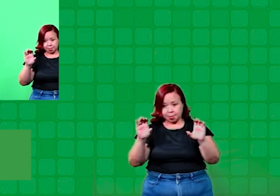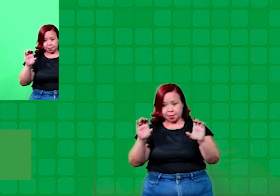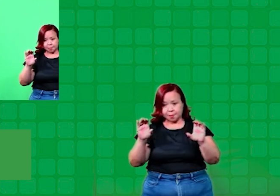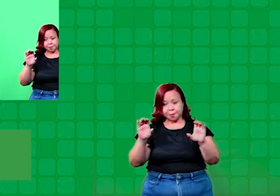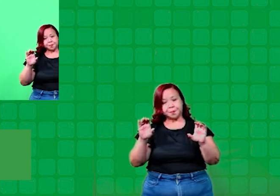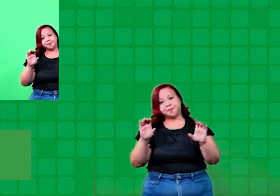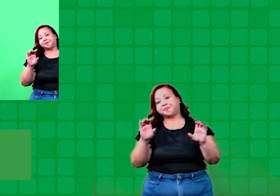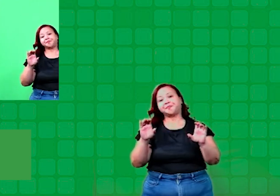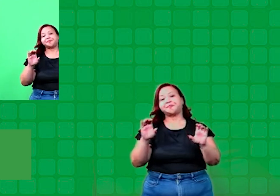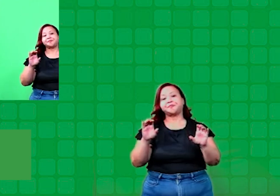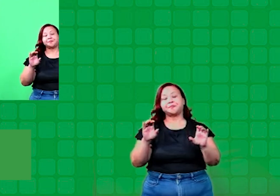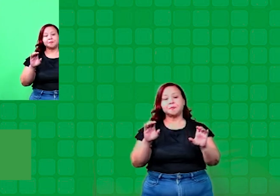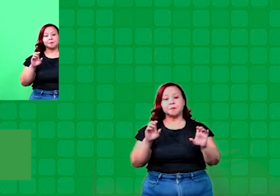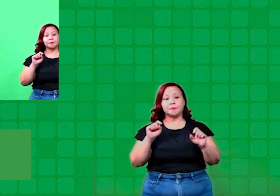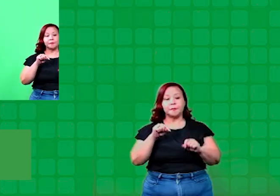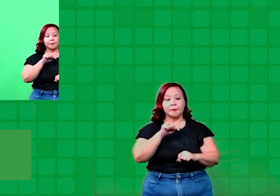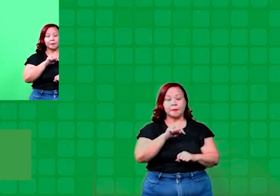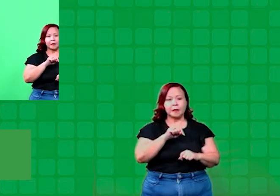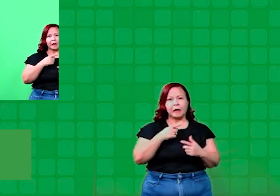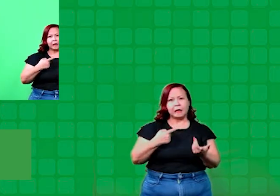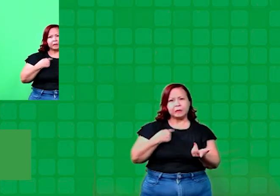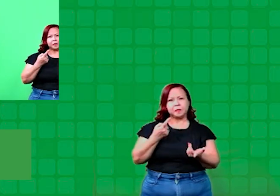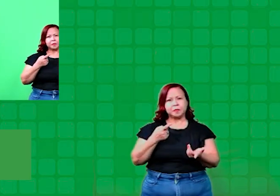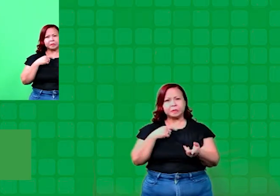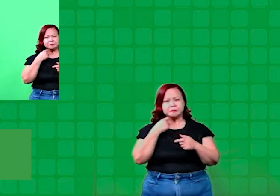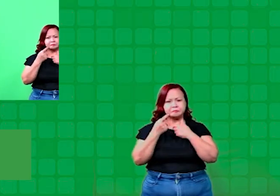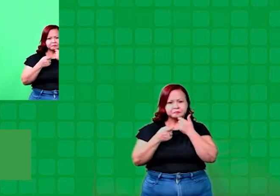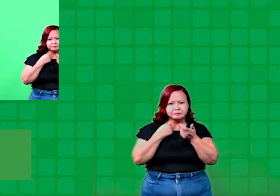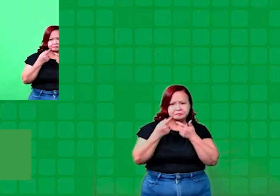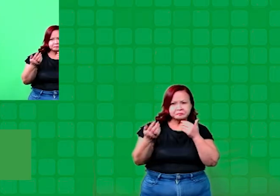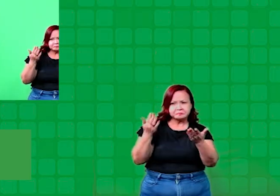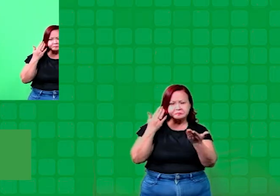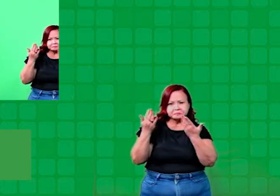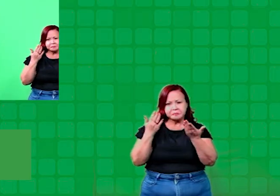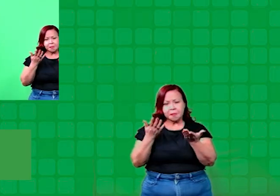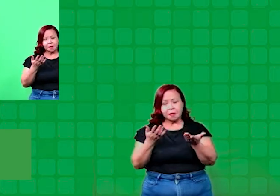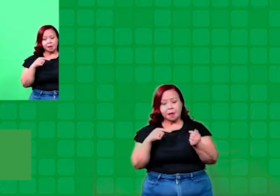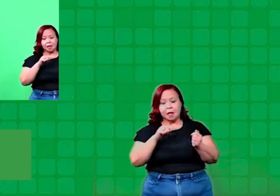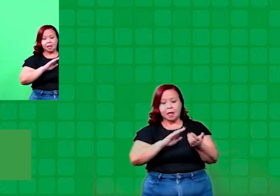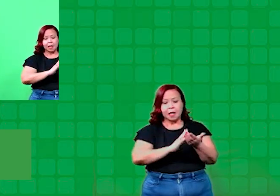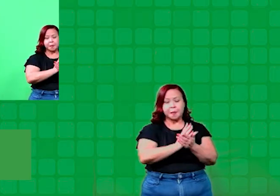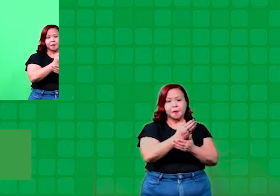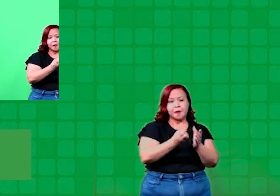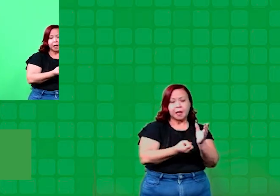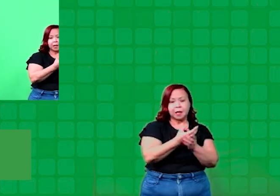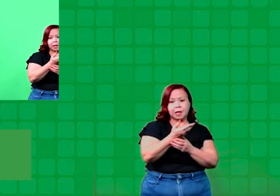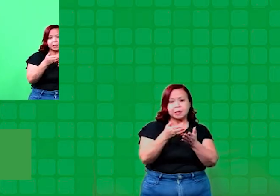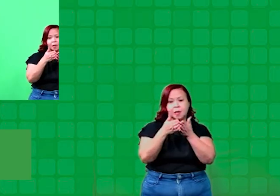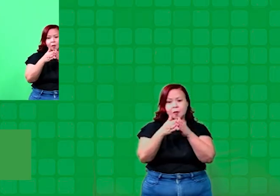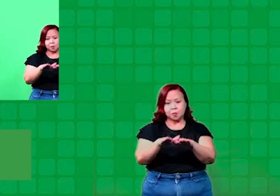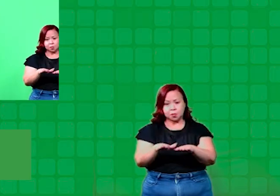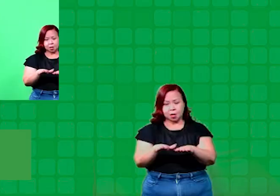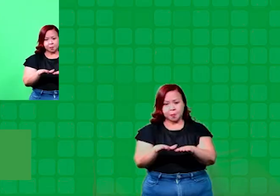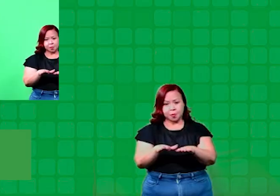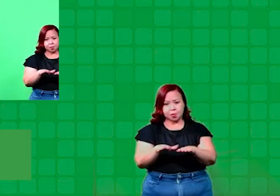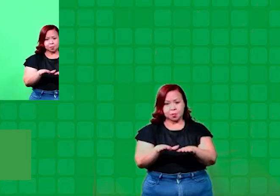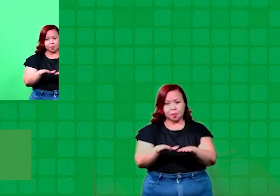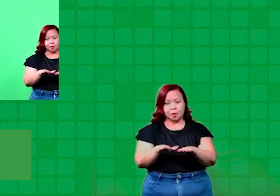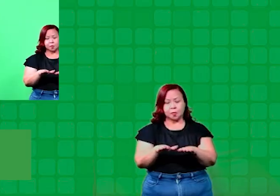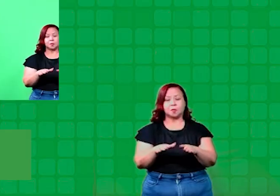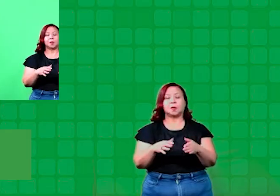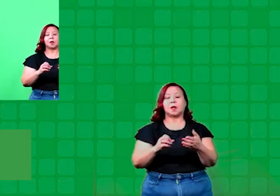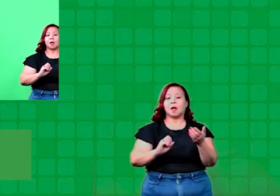eu fiquei com a pulga atrás da orelha, porque lá está aprovar a criação do repositório,